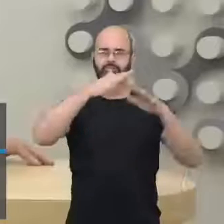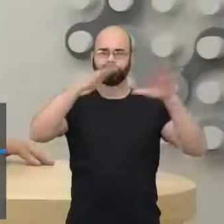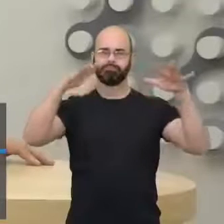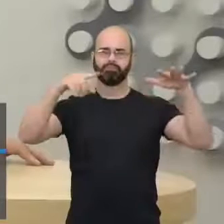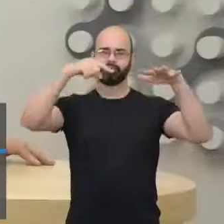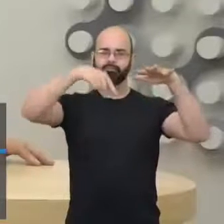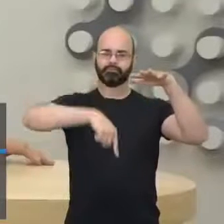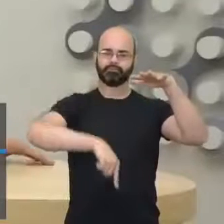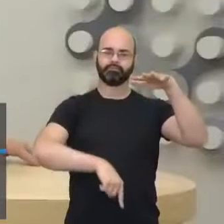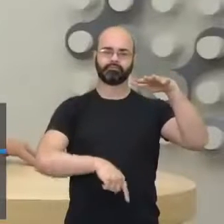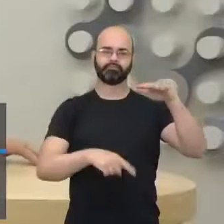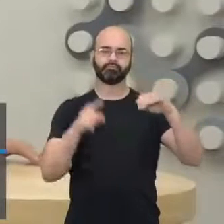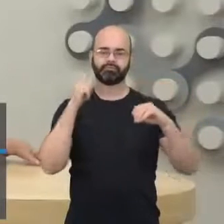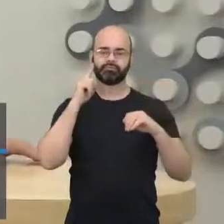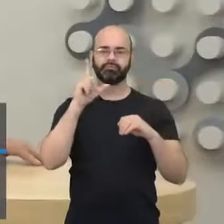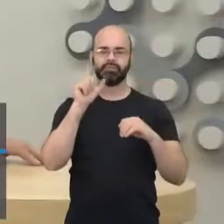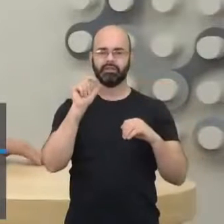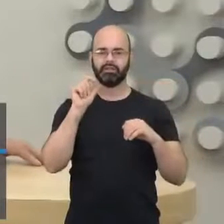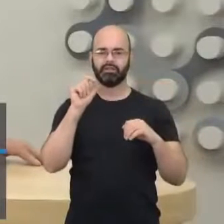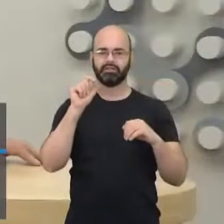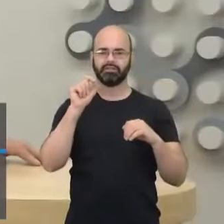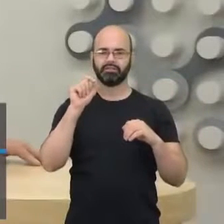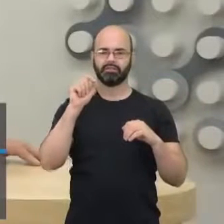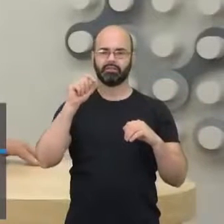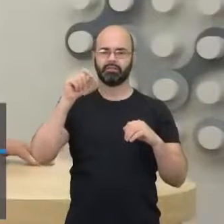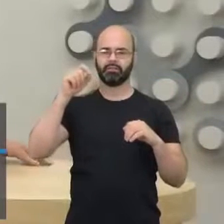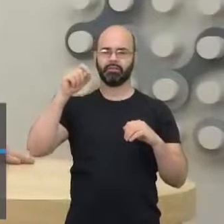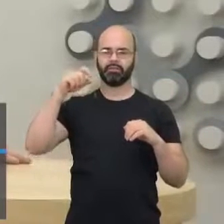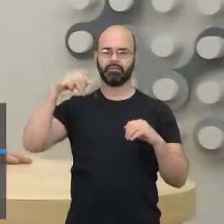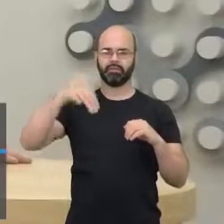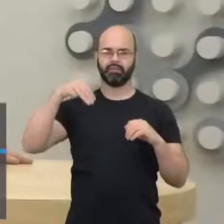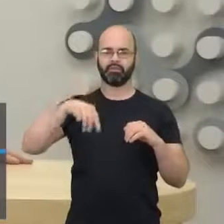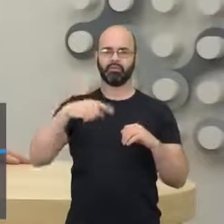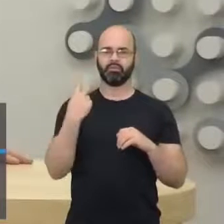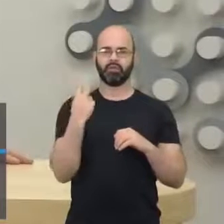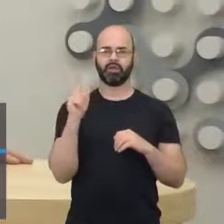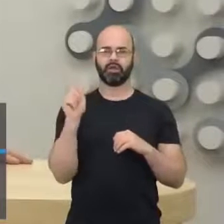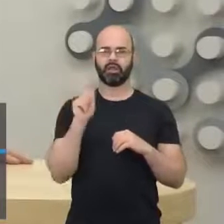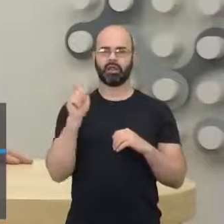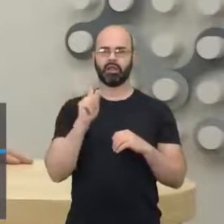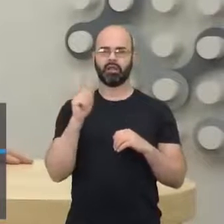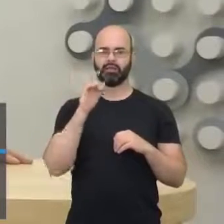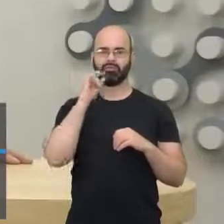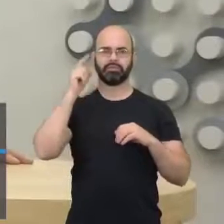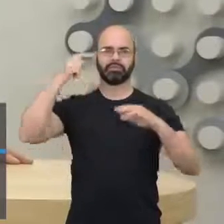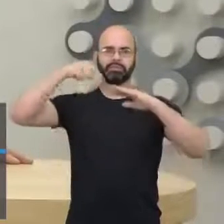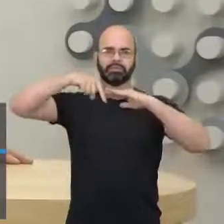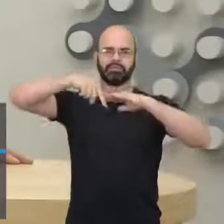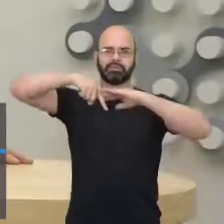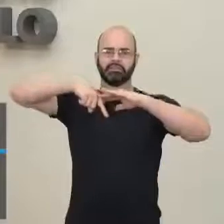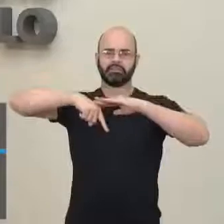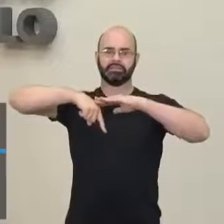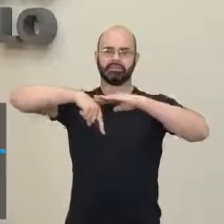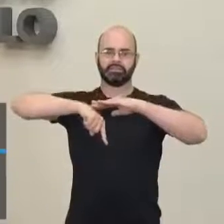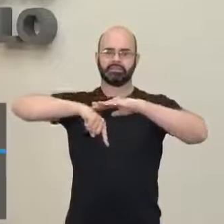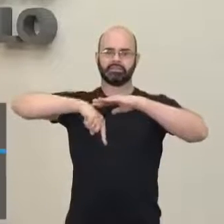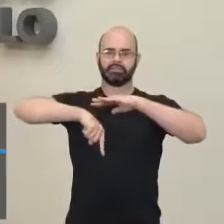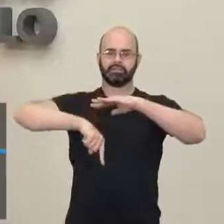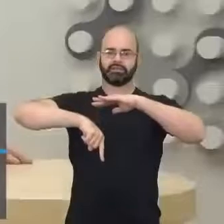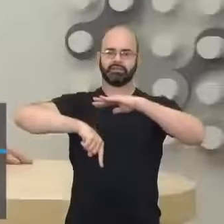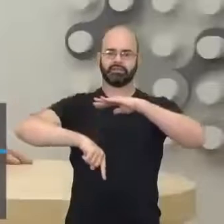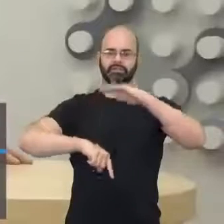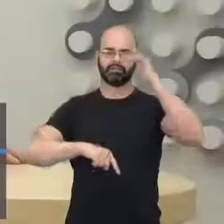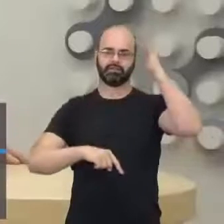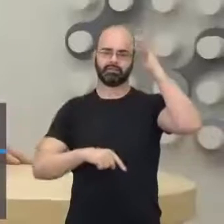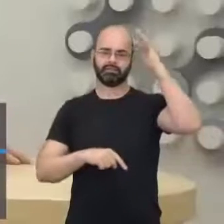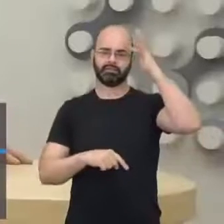10 metros, né, que você cava, aumenta 1 grau. 1 grau de temperatura. Imagina como é que deve ter ficado esse buraco. Né? Exatamente. Aí é aquela